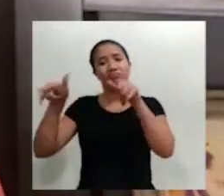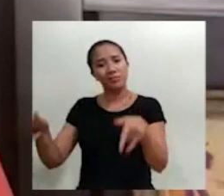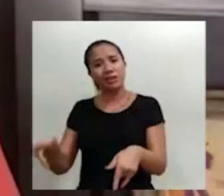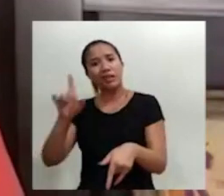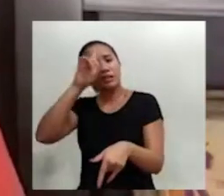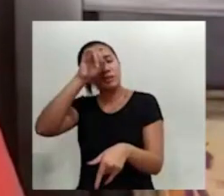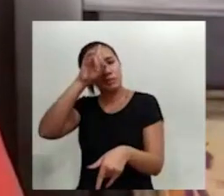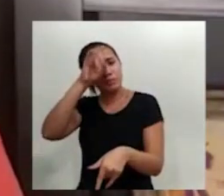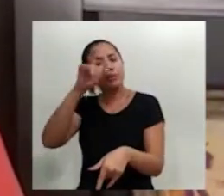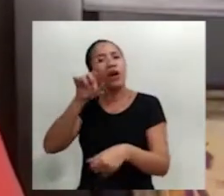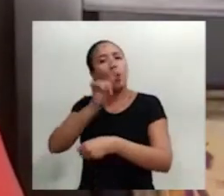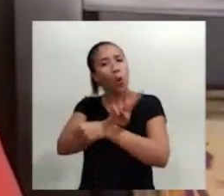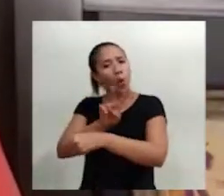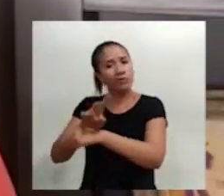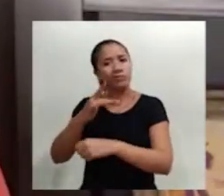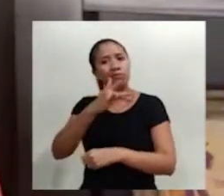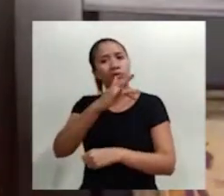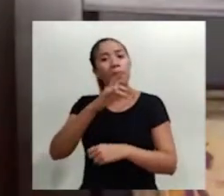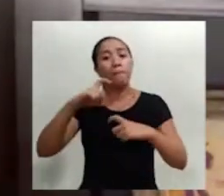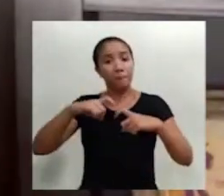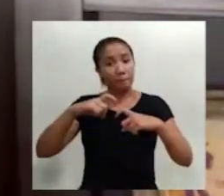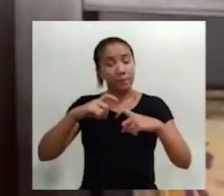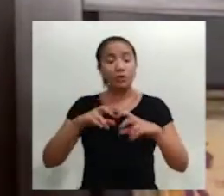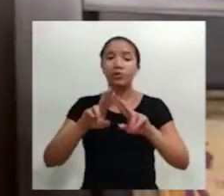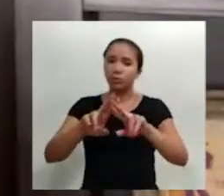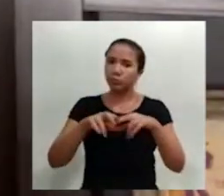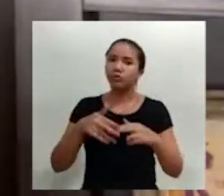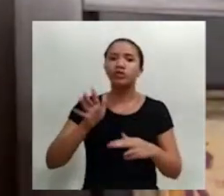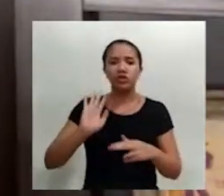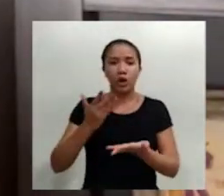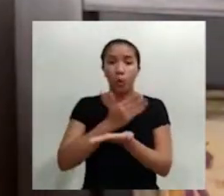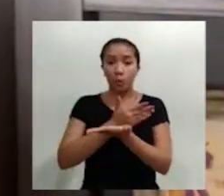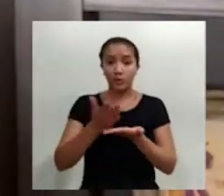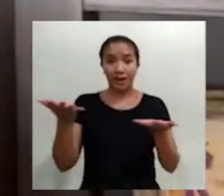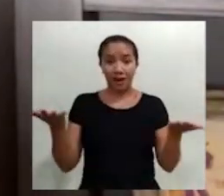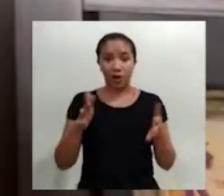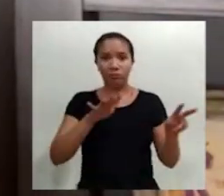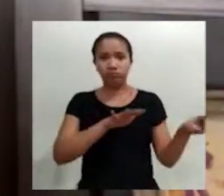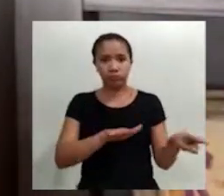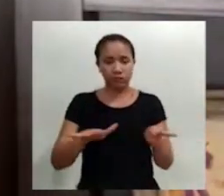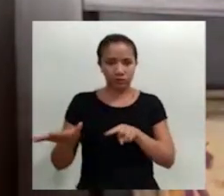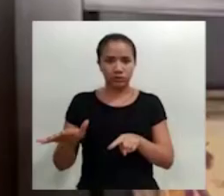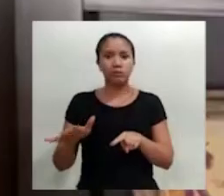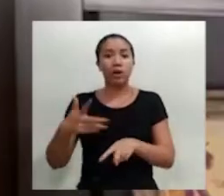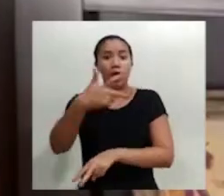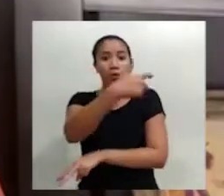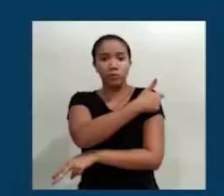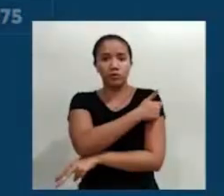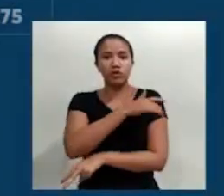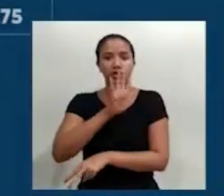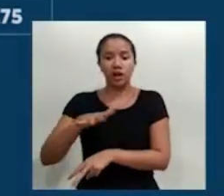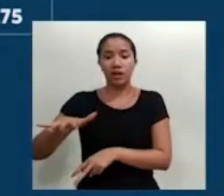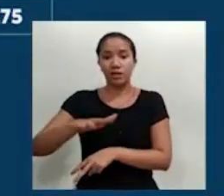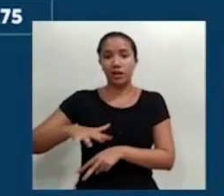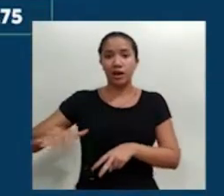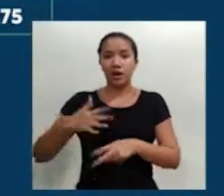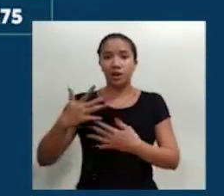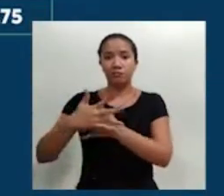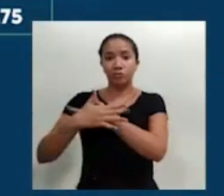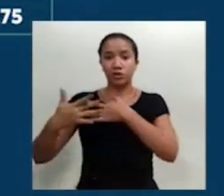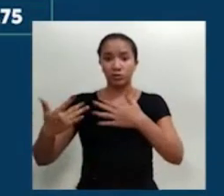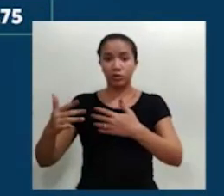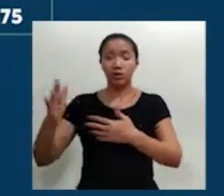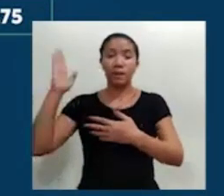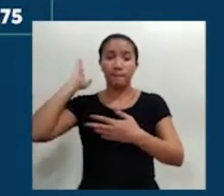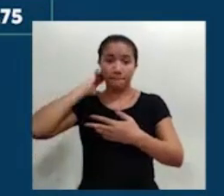hospitalar, de um atendimento médico. Por essa razão, nós já começaremos esta semana a imunização na região metropolitana